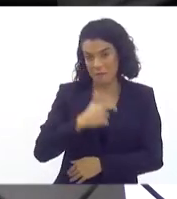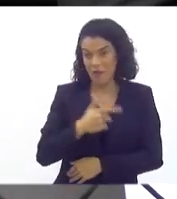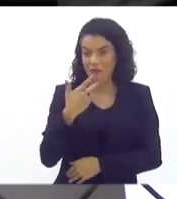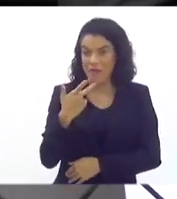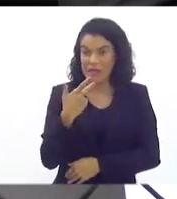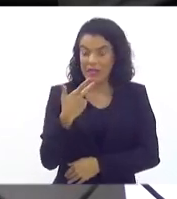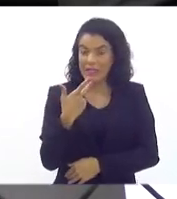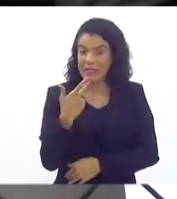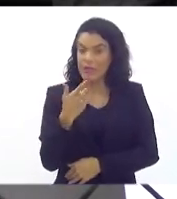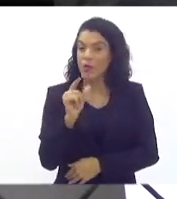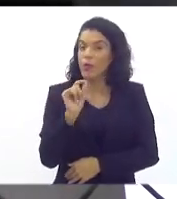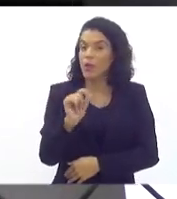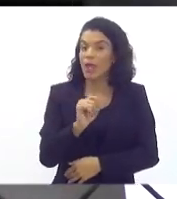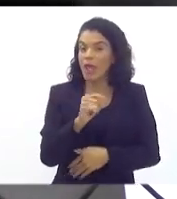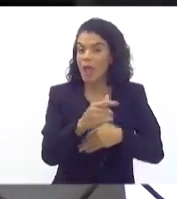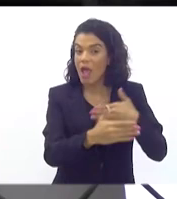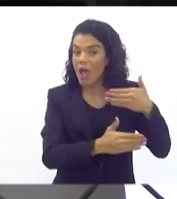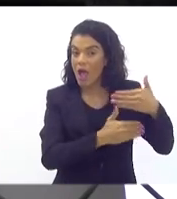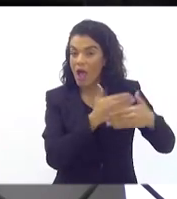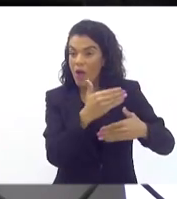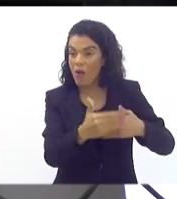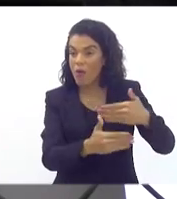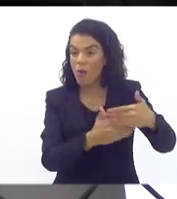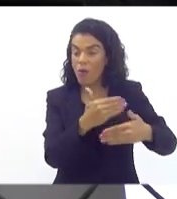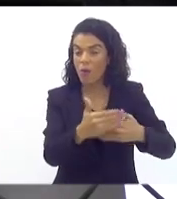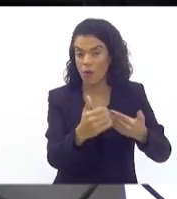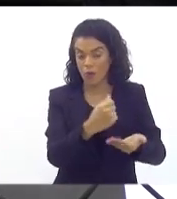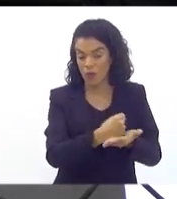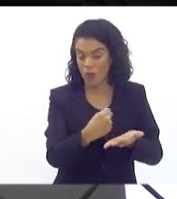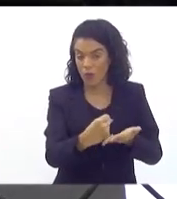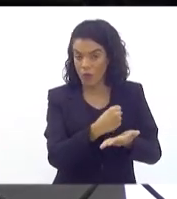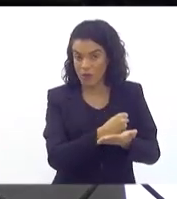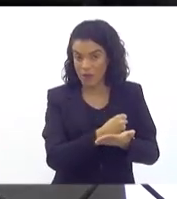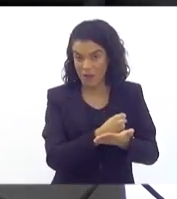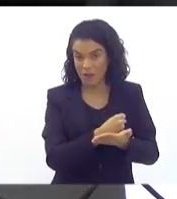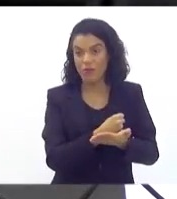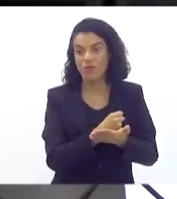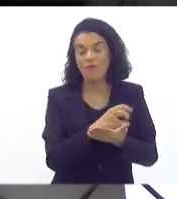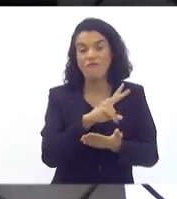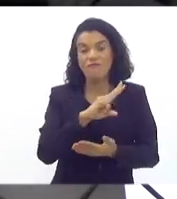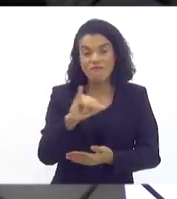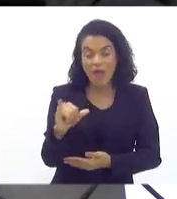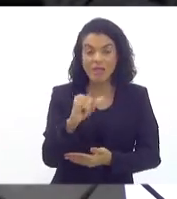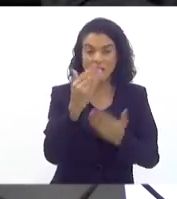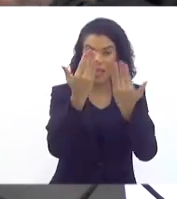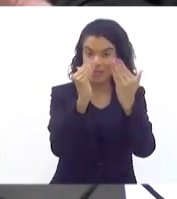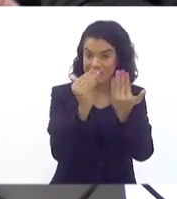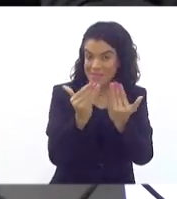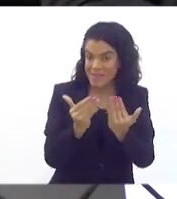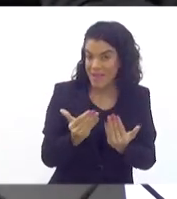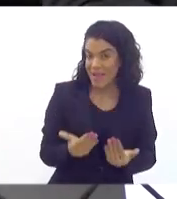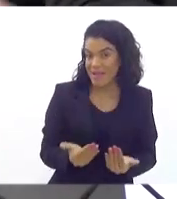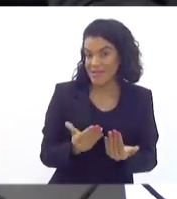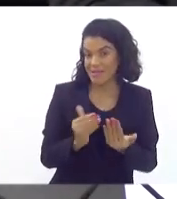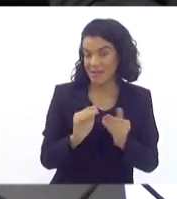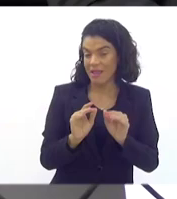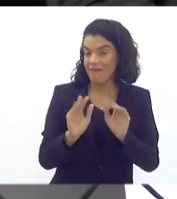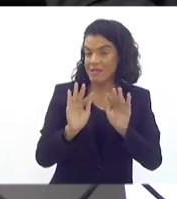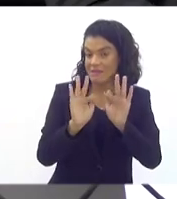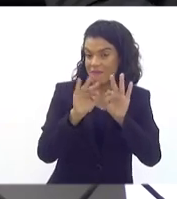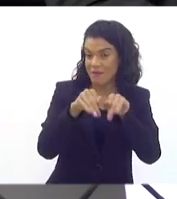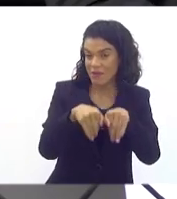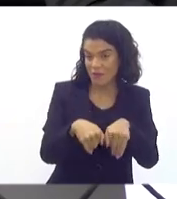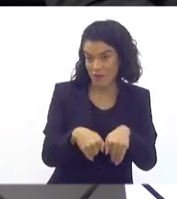disse que ao longo do contrato todas essas Vertentes serão levadas em consideração para uma análise que será feita